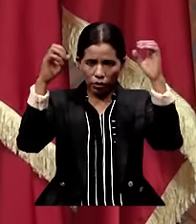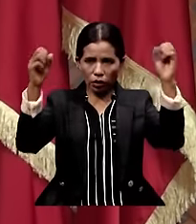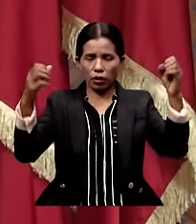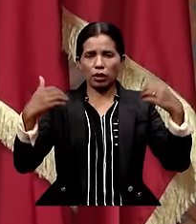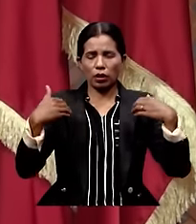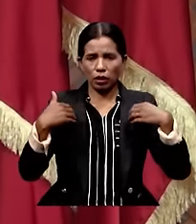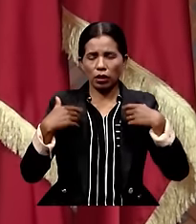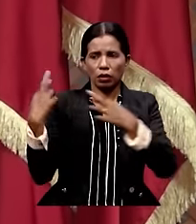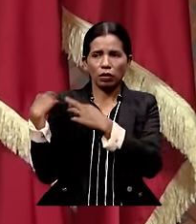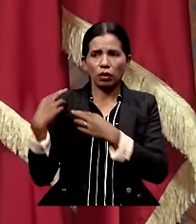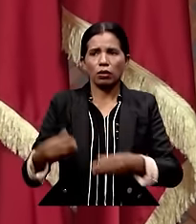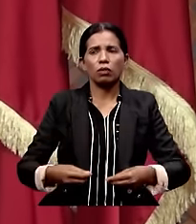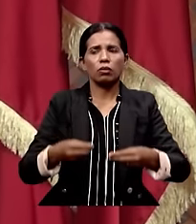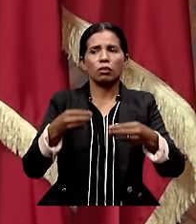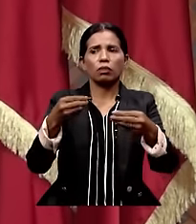poder